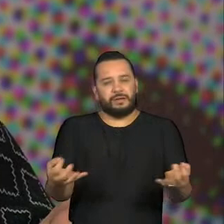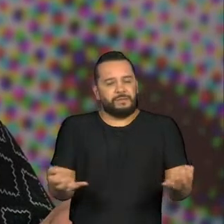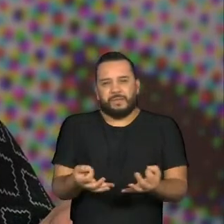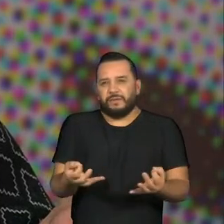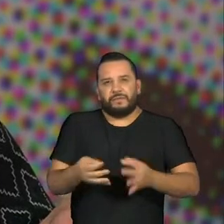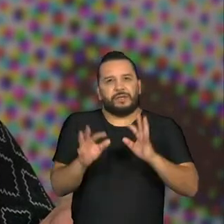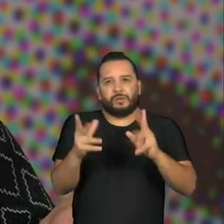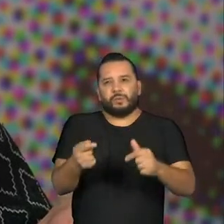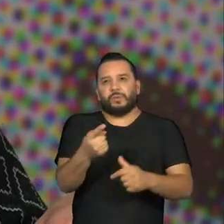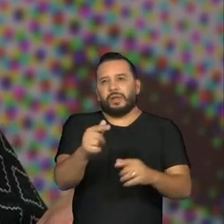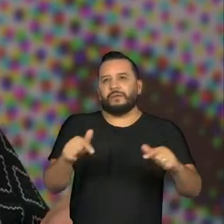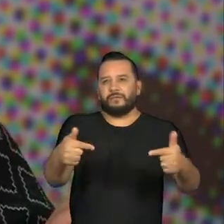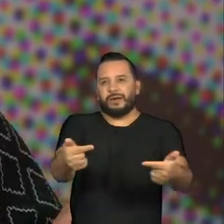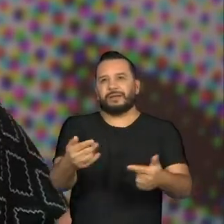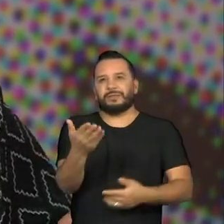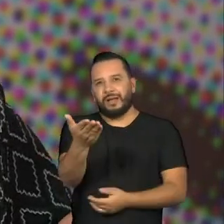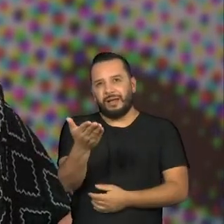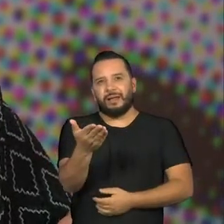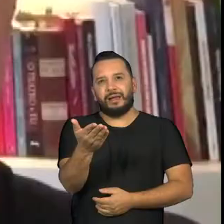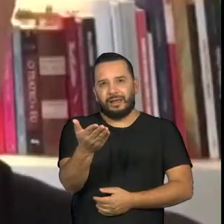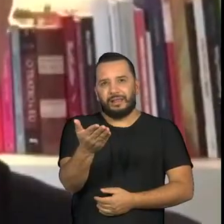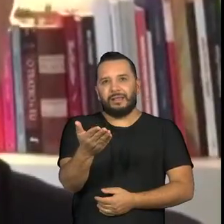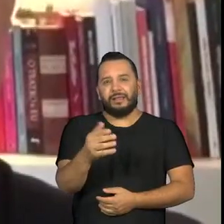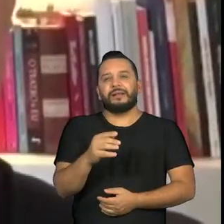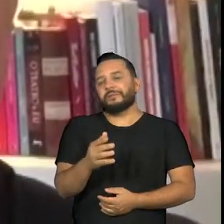excelência em tudo que ela faz. Ela é uma presença